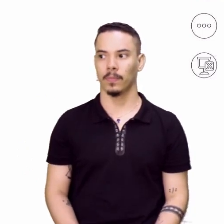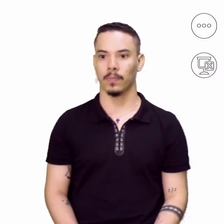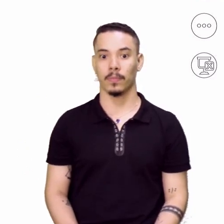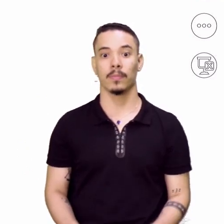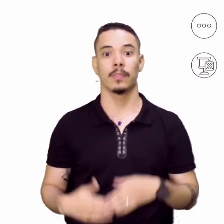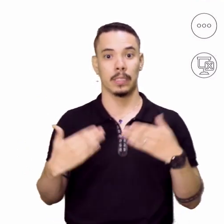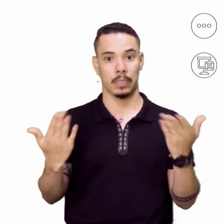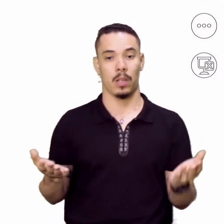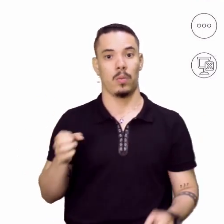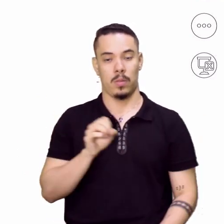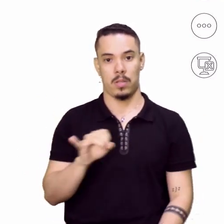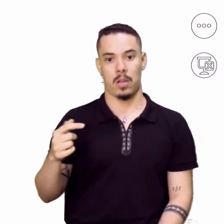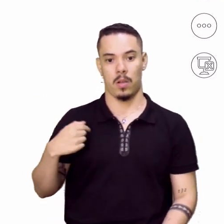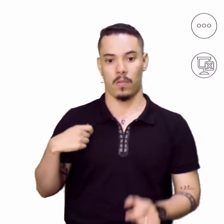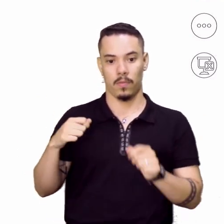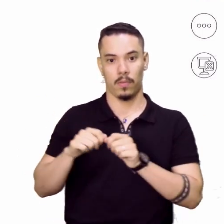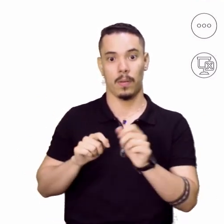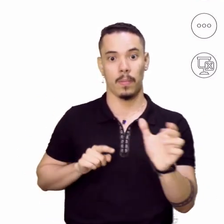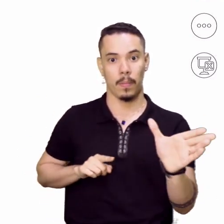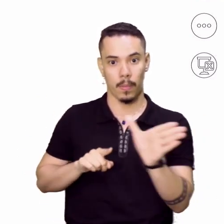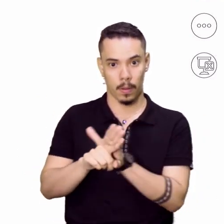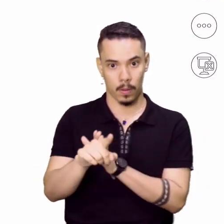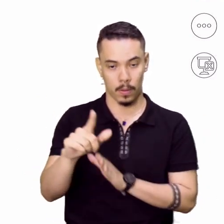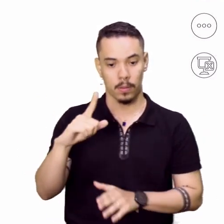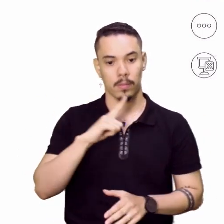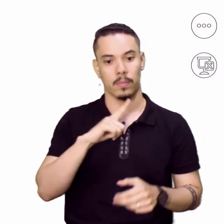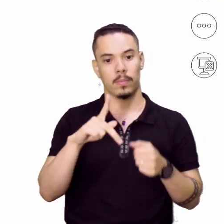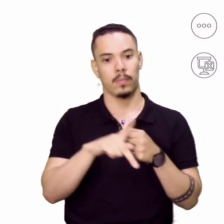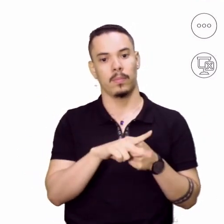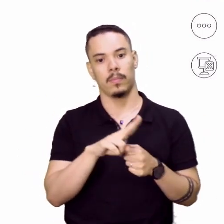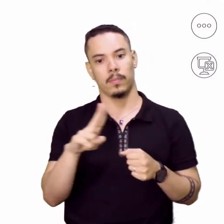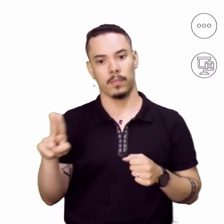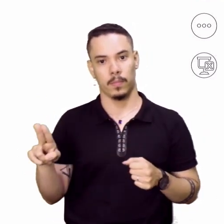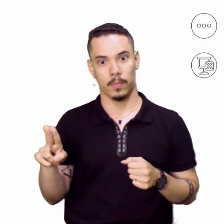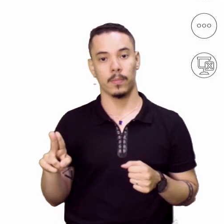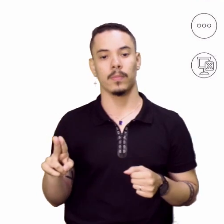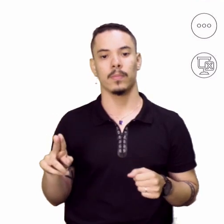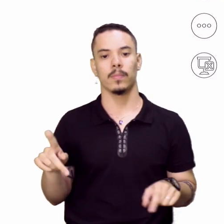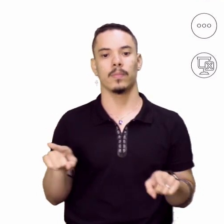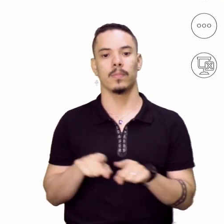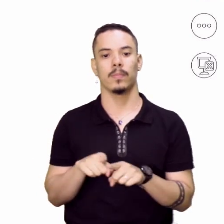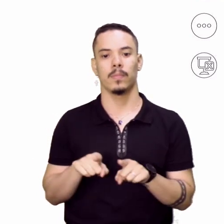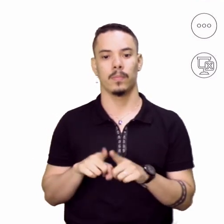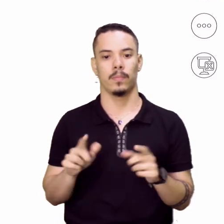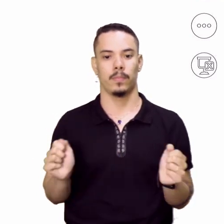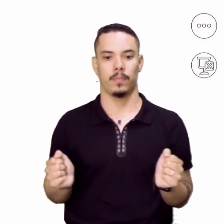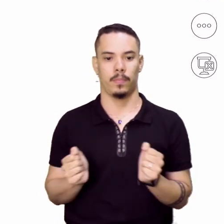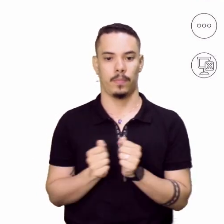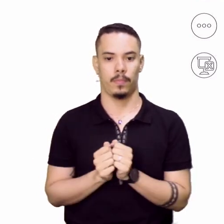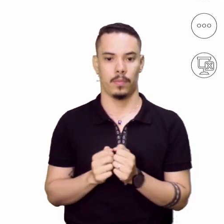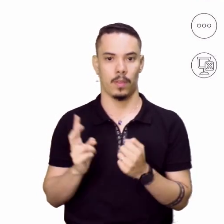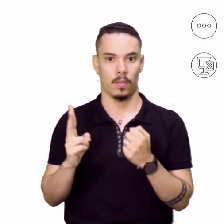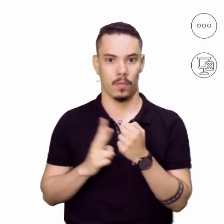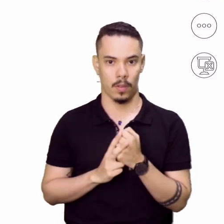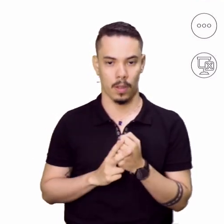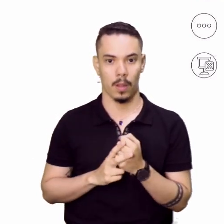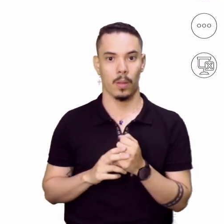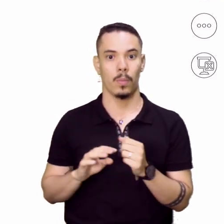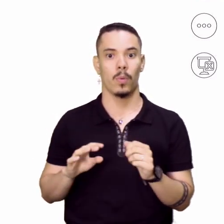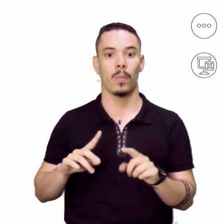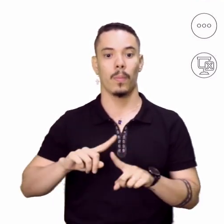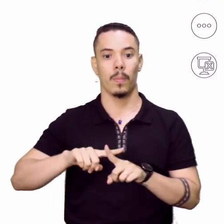pergunta nós temos aí pronome interrogativo verbo Will logo em seguida